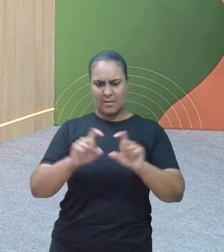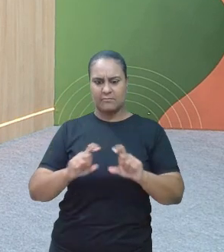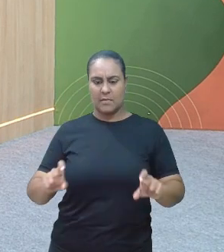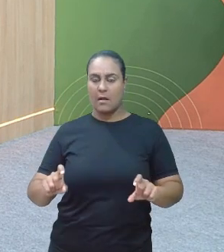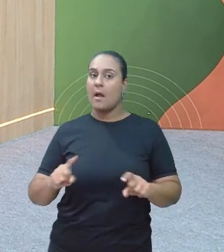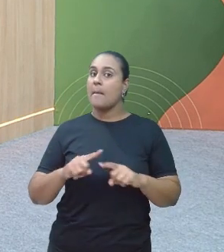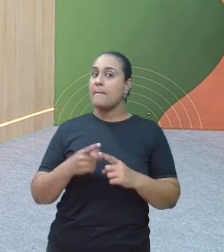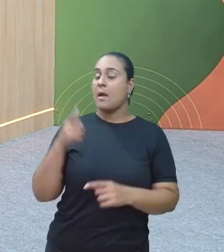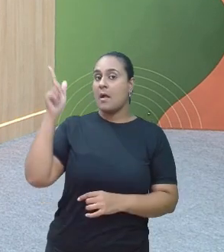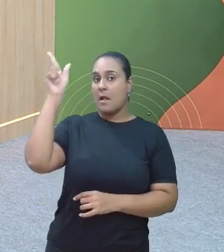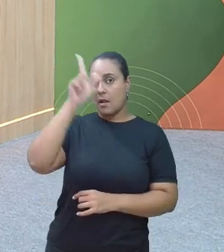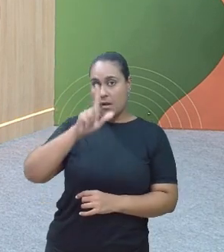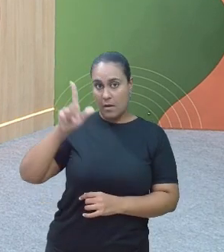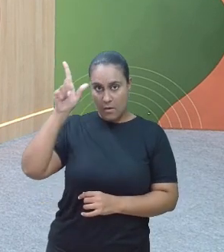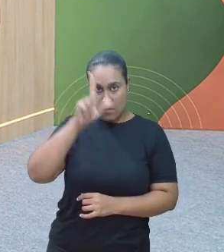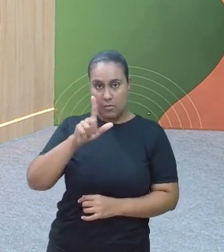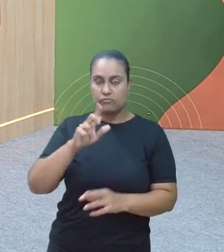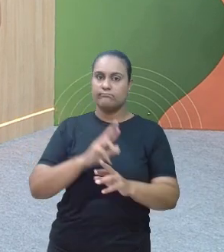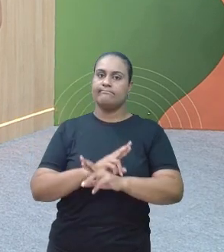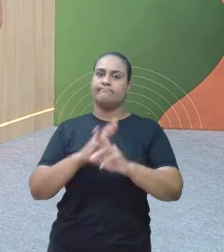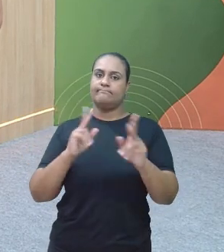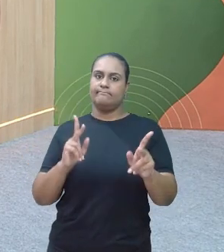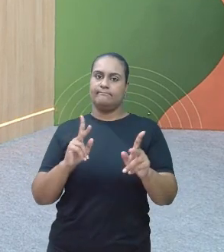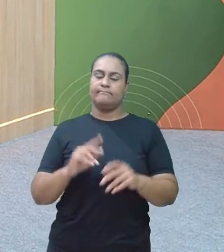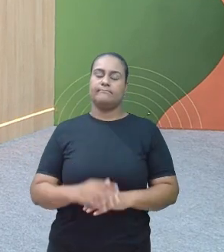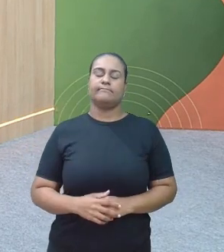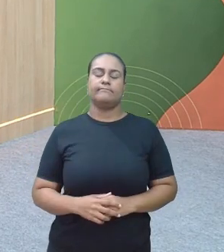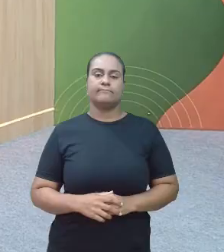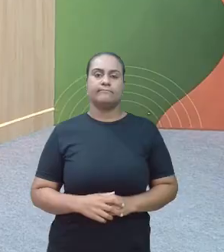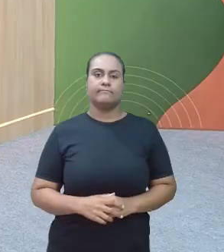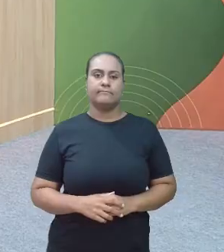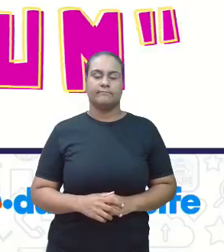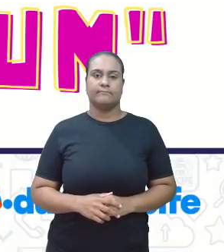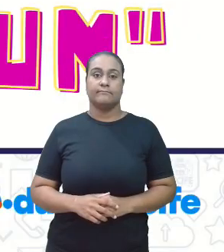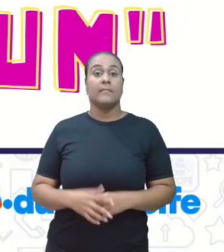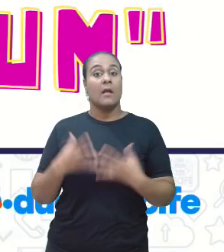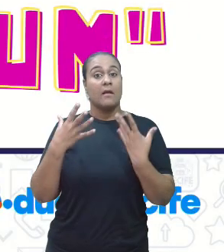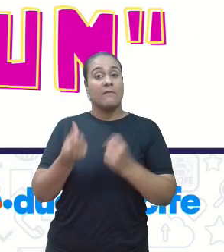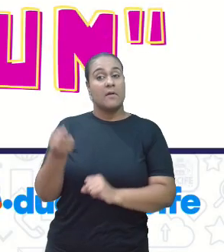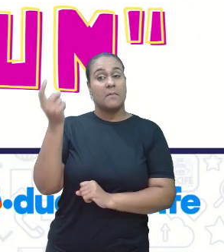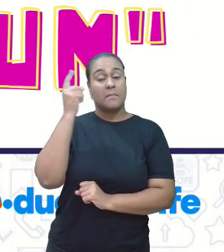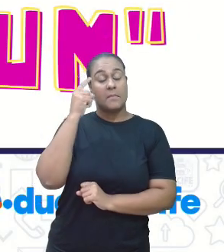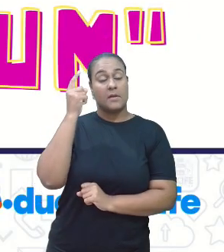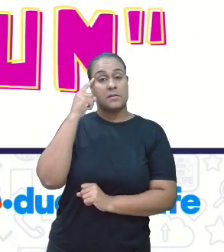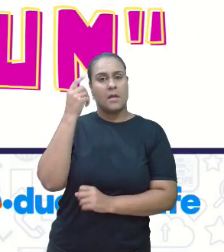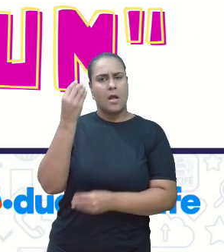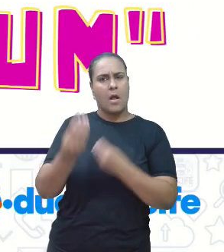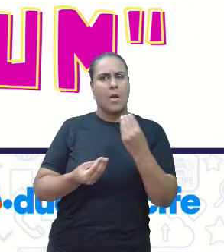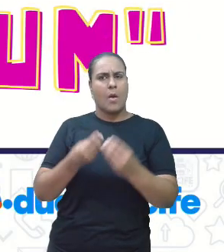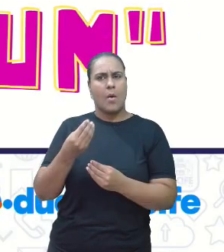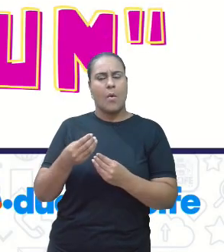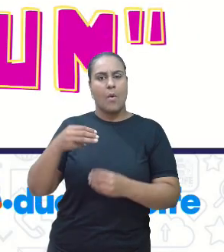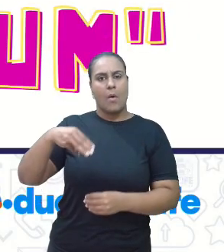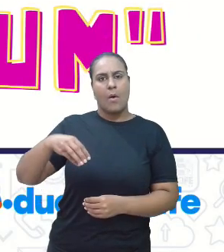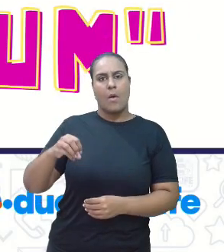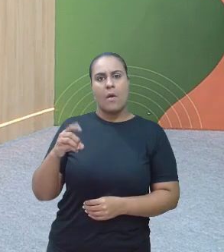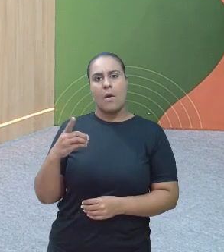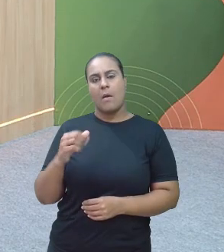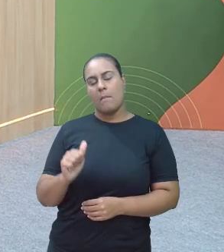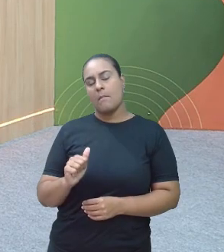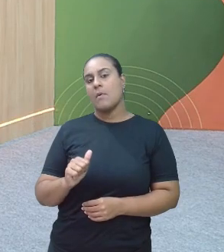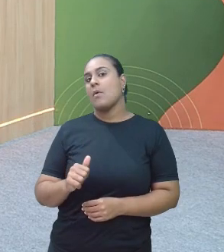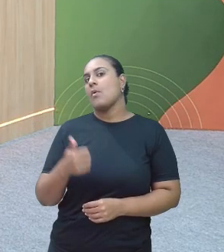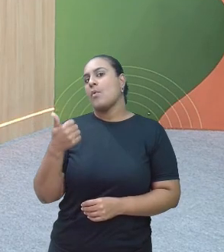a lógica delas é diferente, tá certo? Então, vamos pensar no modo 1. O que é o modo 1? Eu